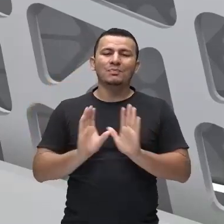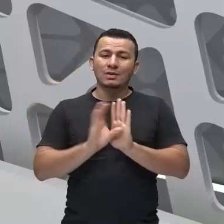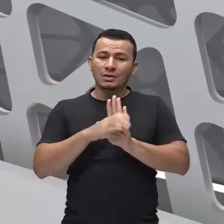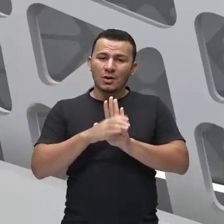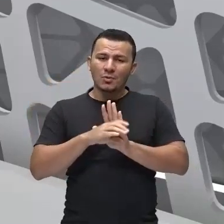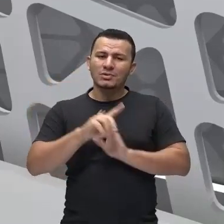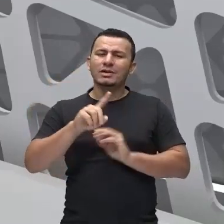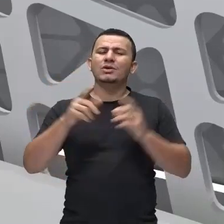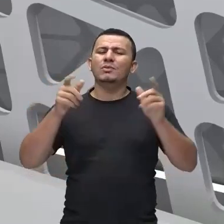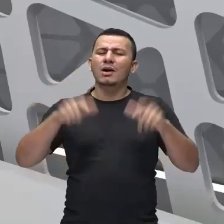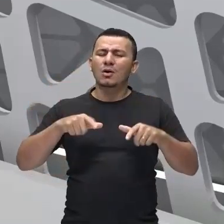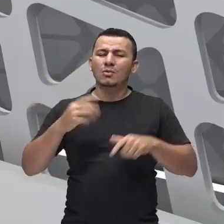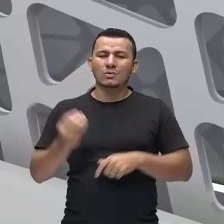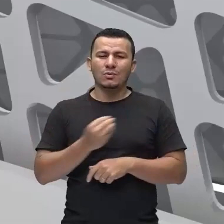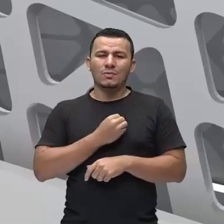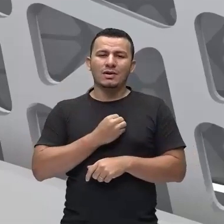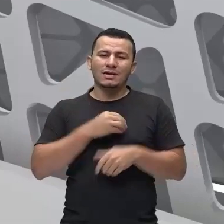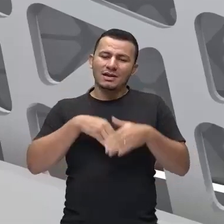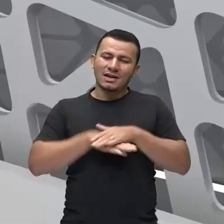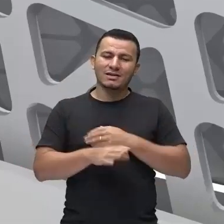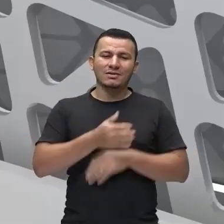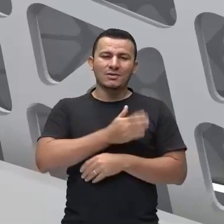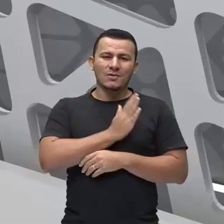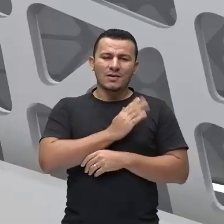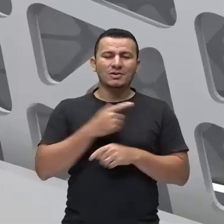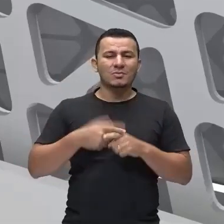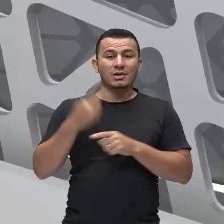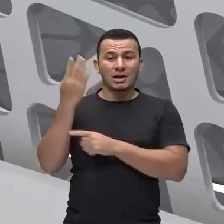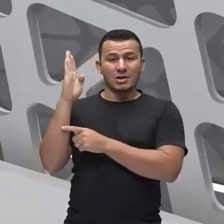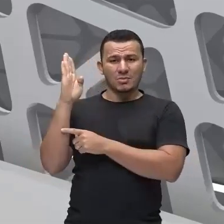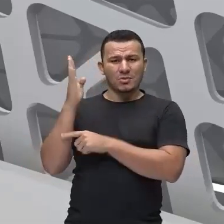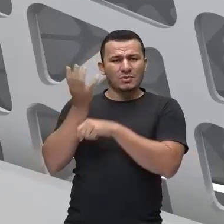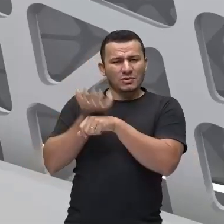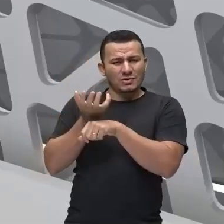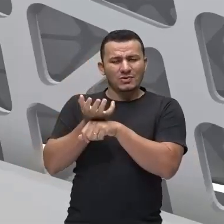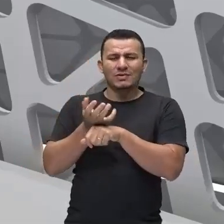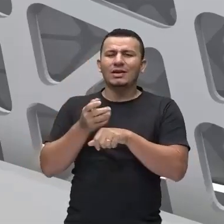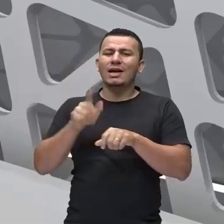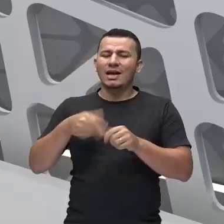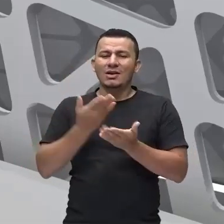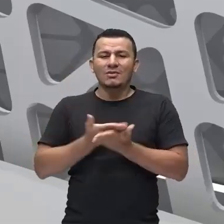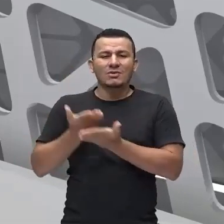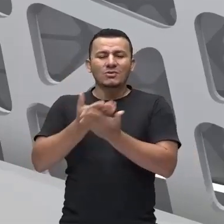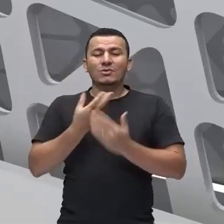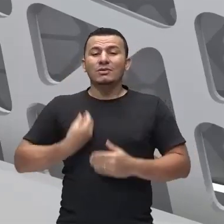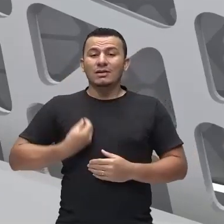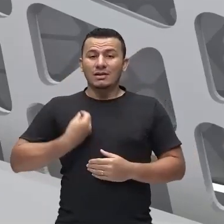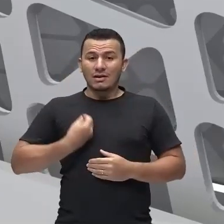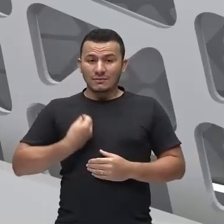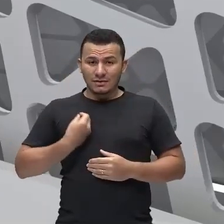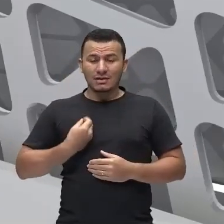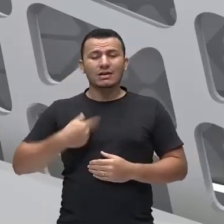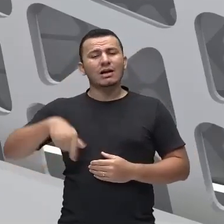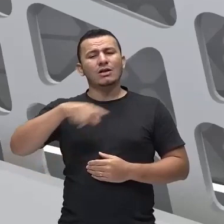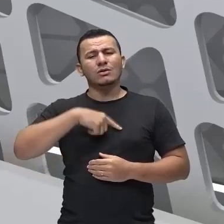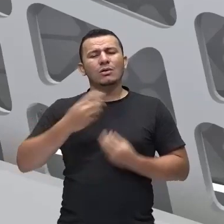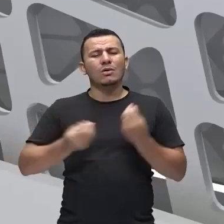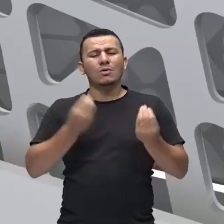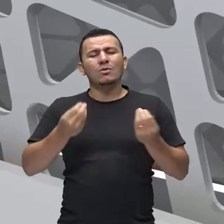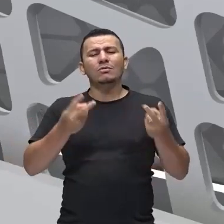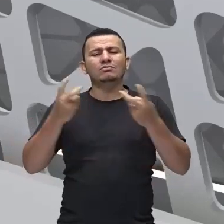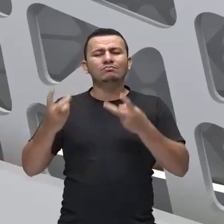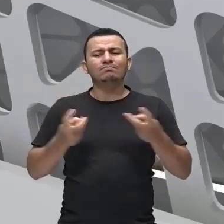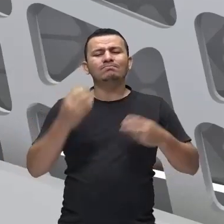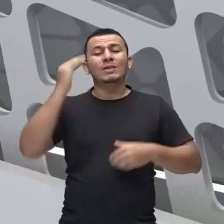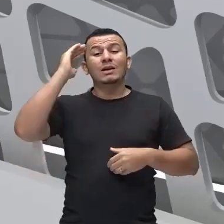conceitos guardadinhos no coração, porque biologia é isso, né? Biologia é o estudo da vida, é como a gente vai entender